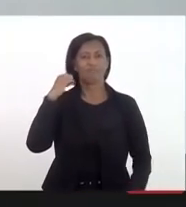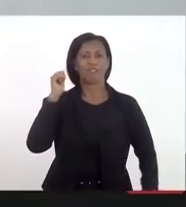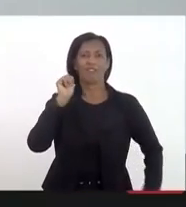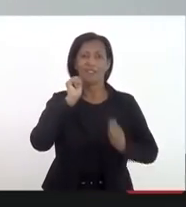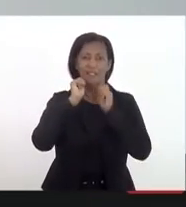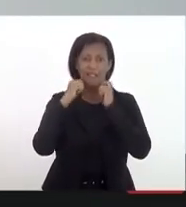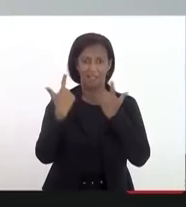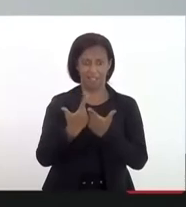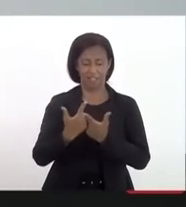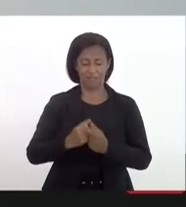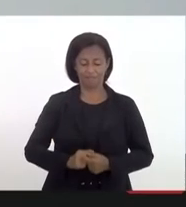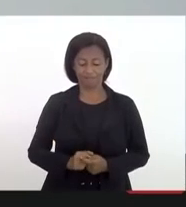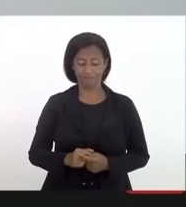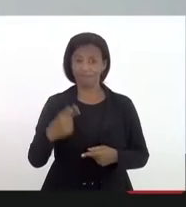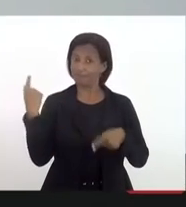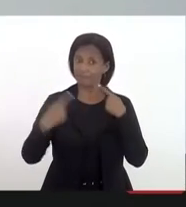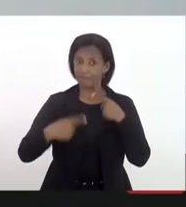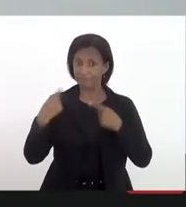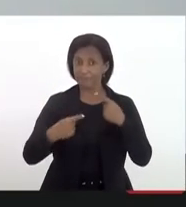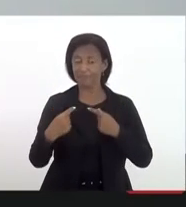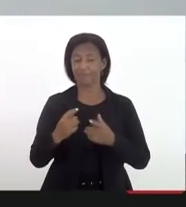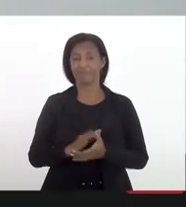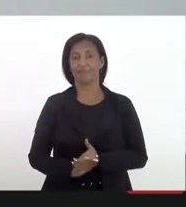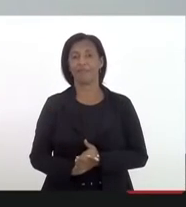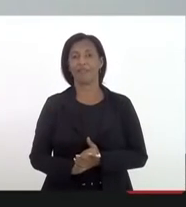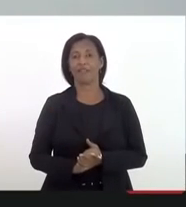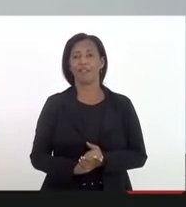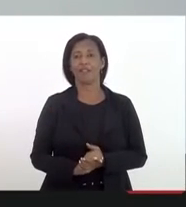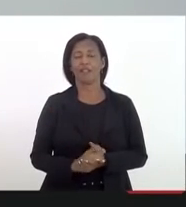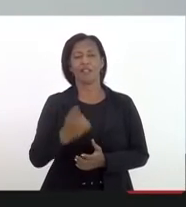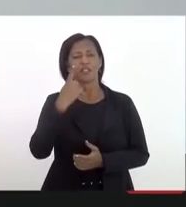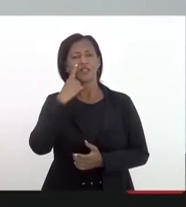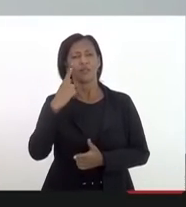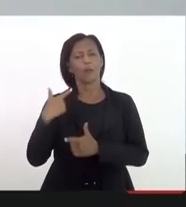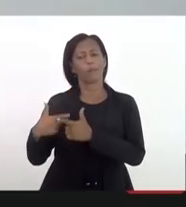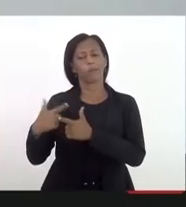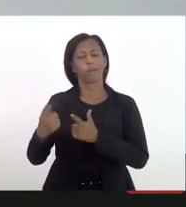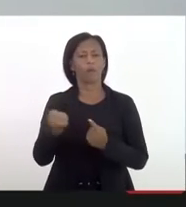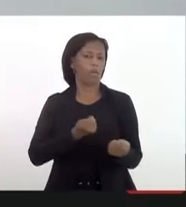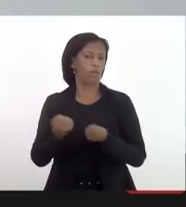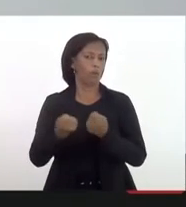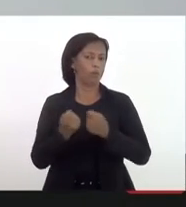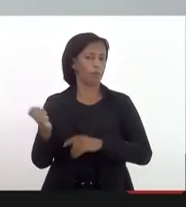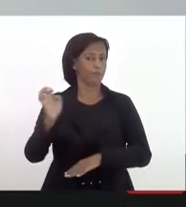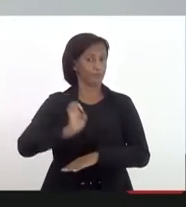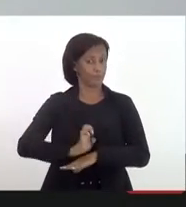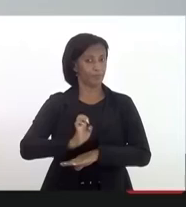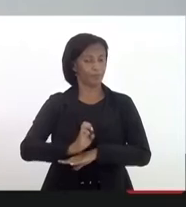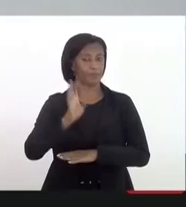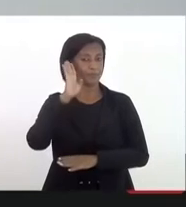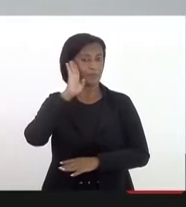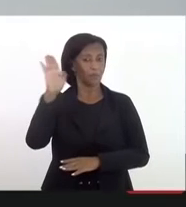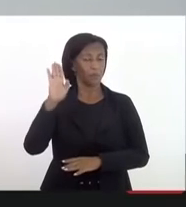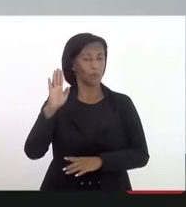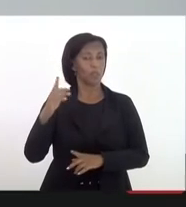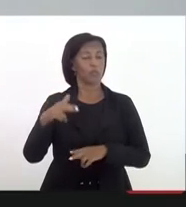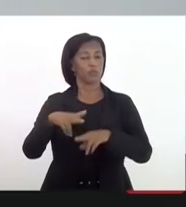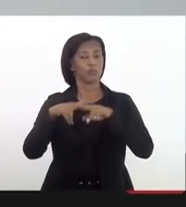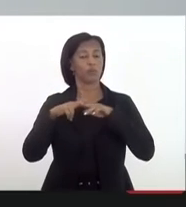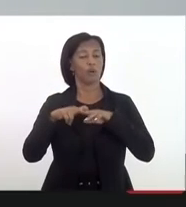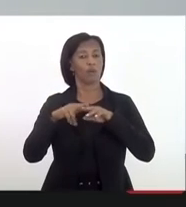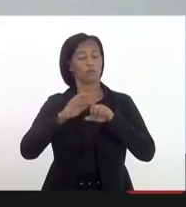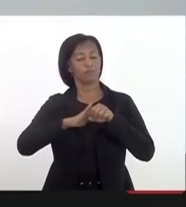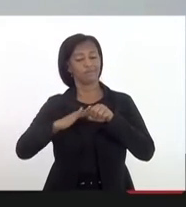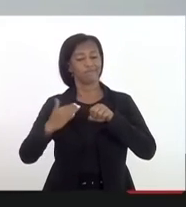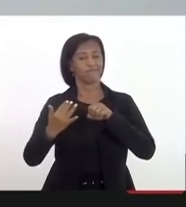Como eu falei, a discussão é muito relevante. A gente passa por uma situação econômica no país, principalmente aí por conta da pandemia do